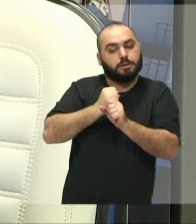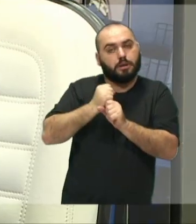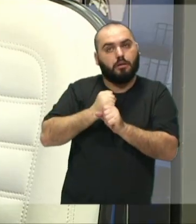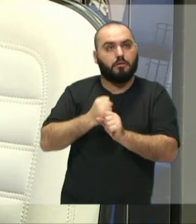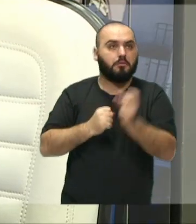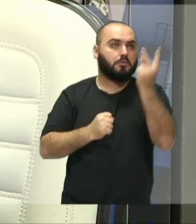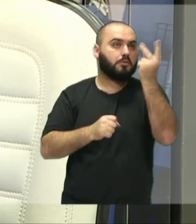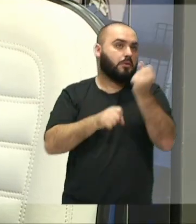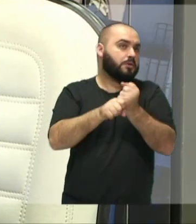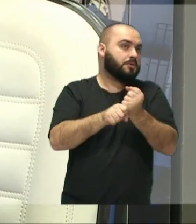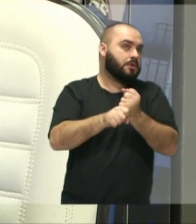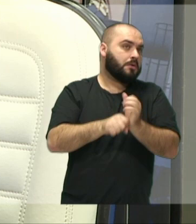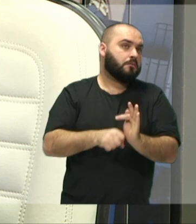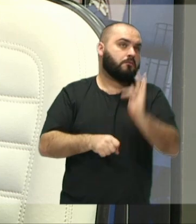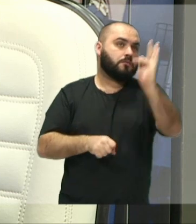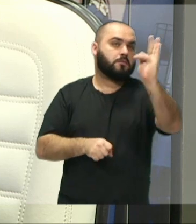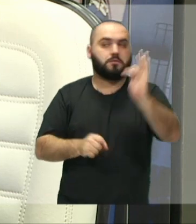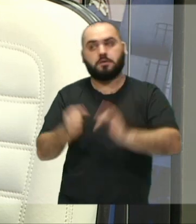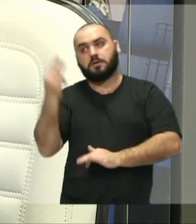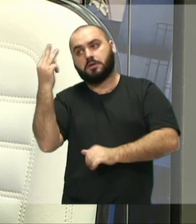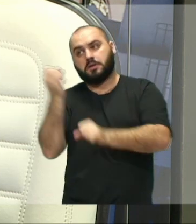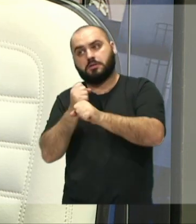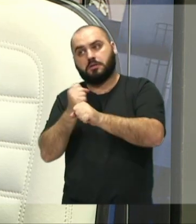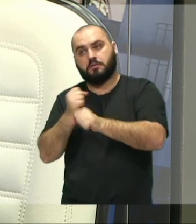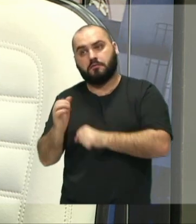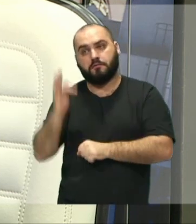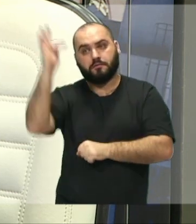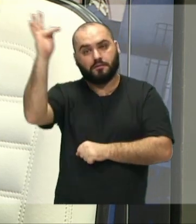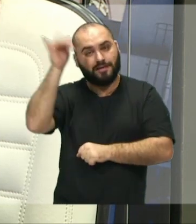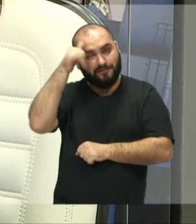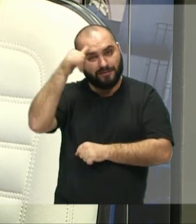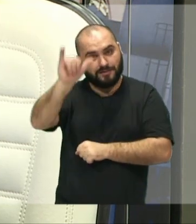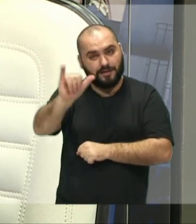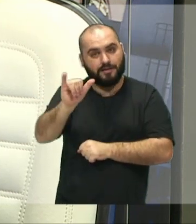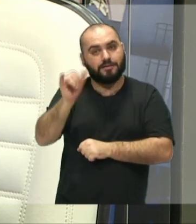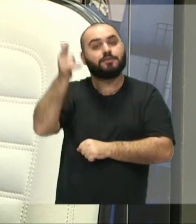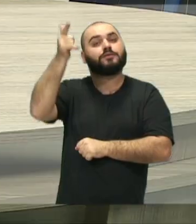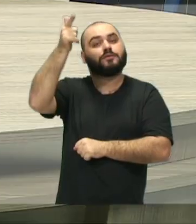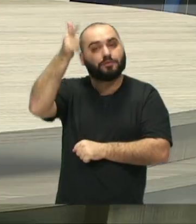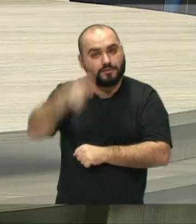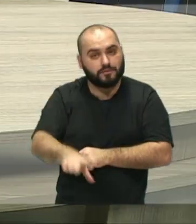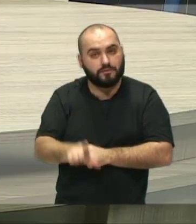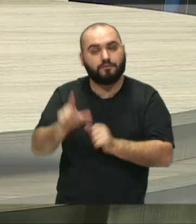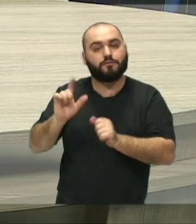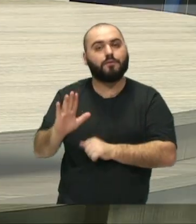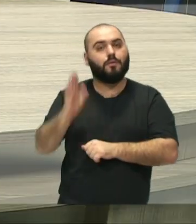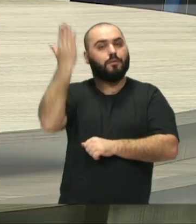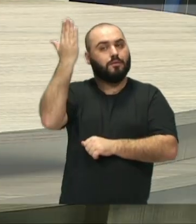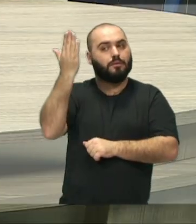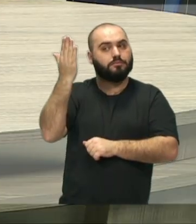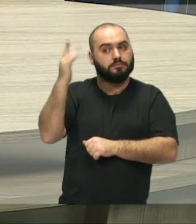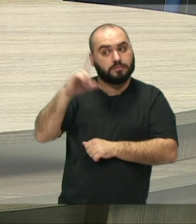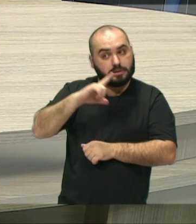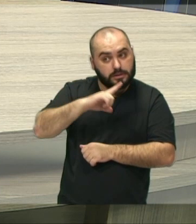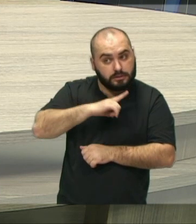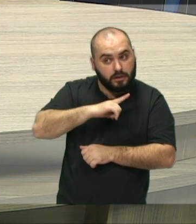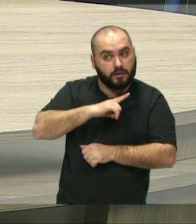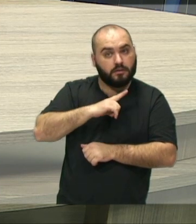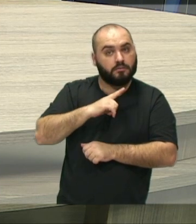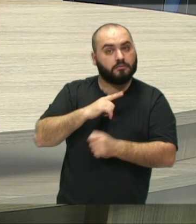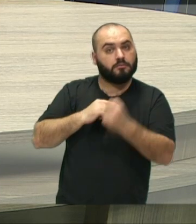enfim, 3 anos, não aconteça de novo algo semelhante? Existe alguma forma de